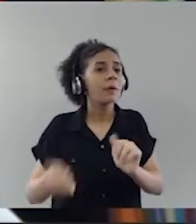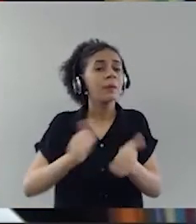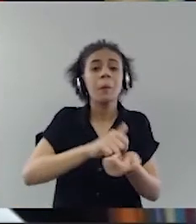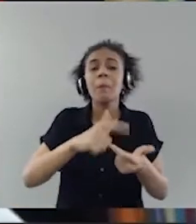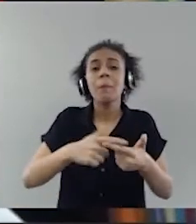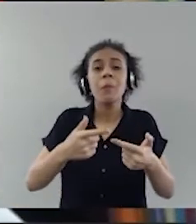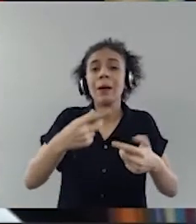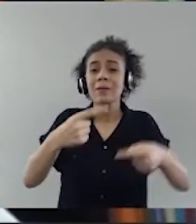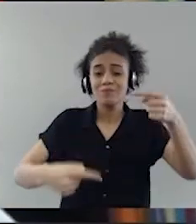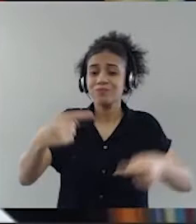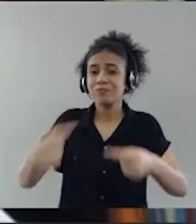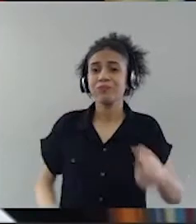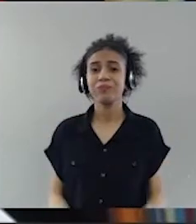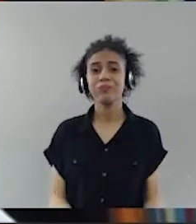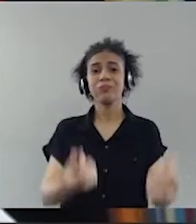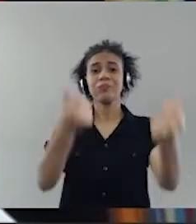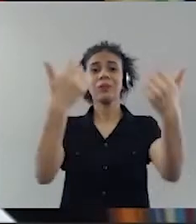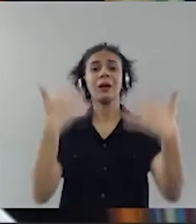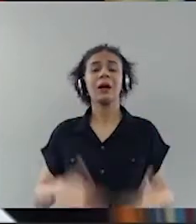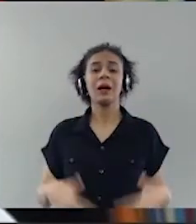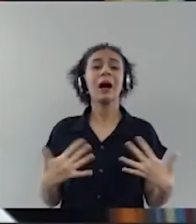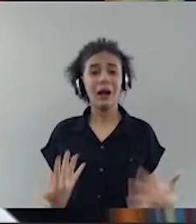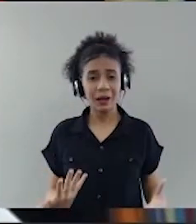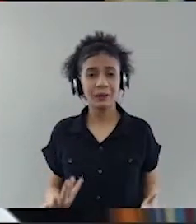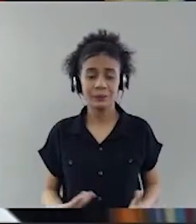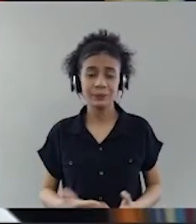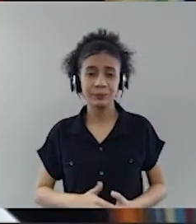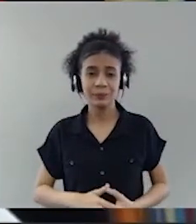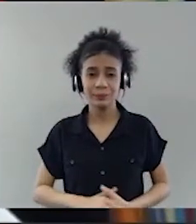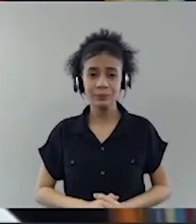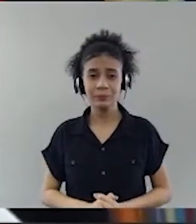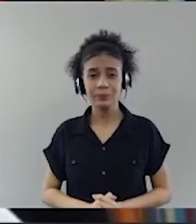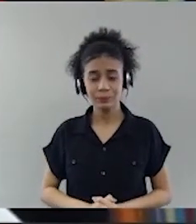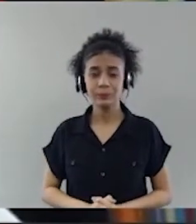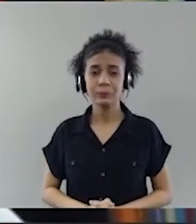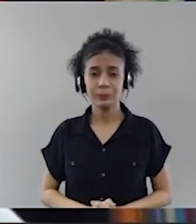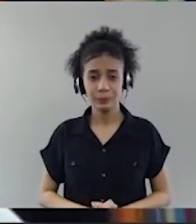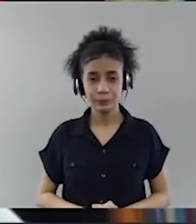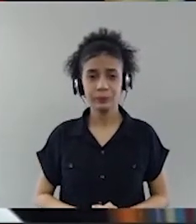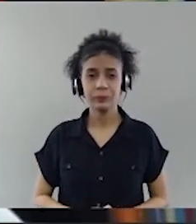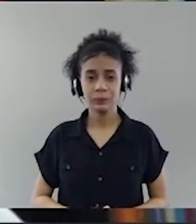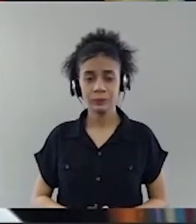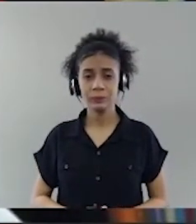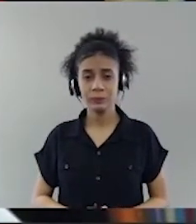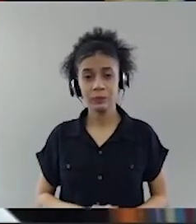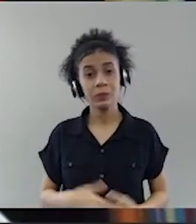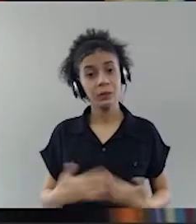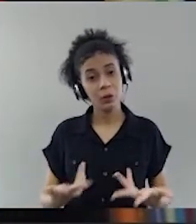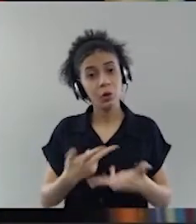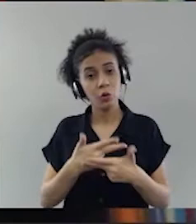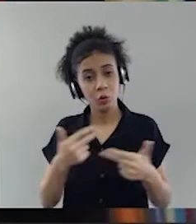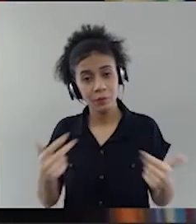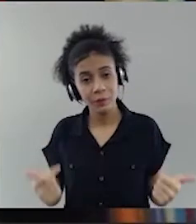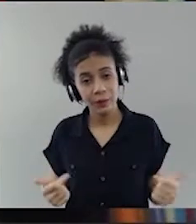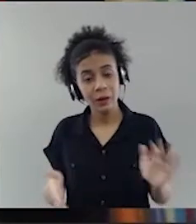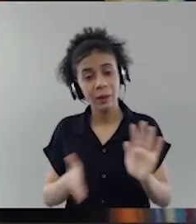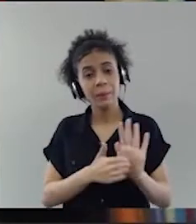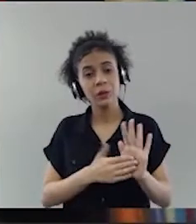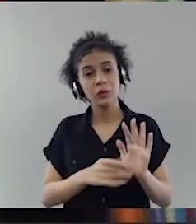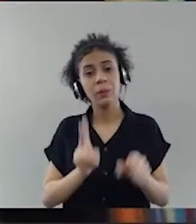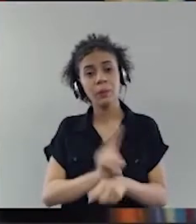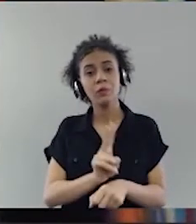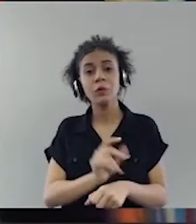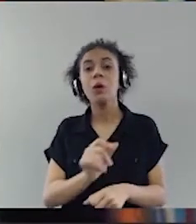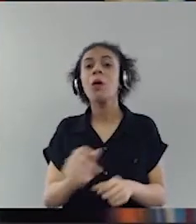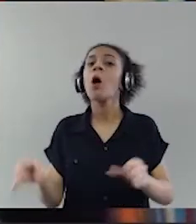a esse perfil de grande demanda e de grande oscilação dos preços. Então, a novidade trazida pela medida provisória